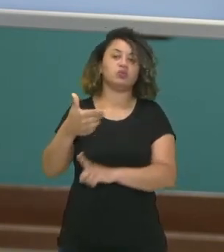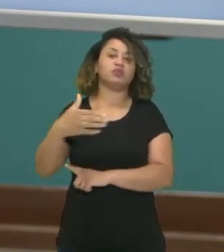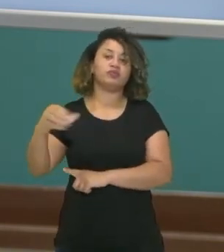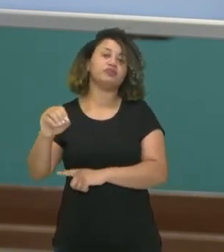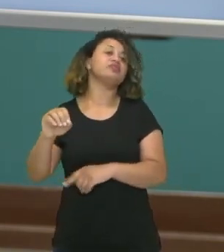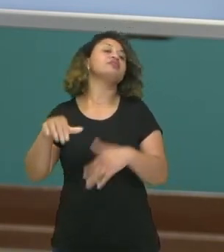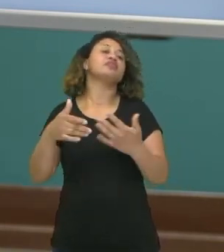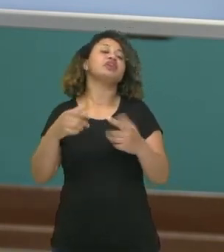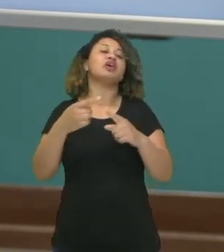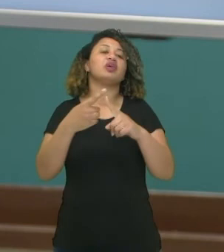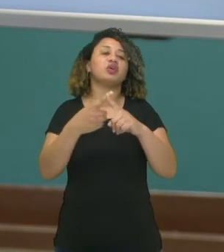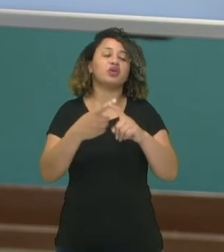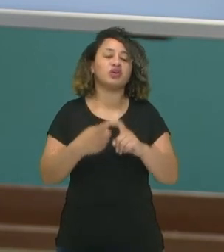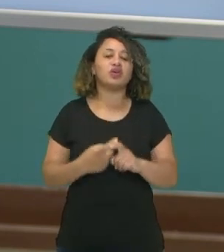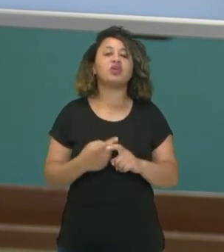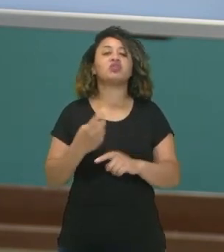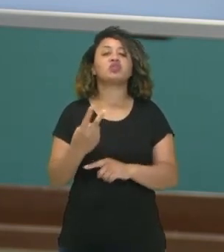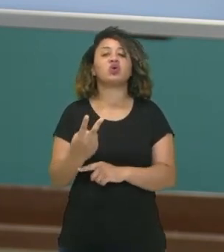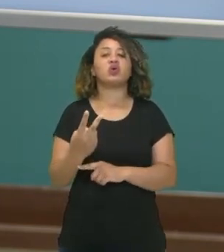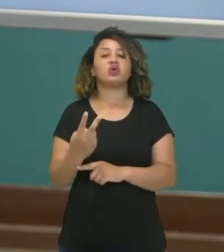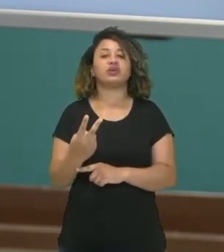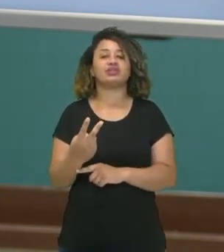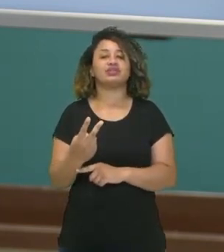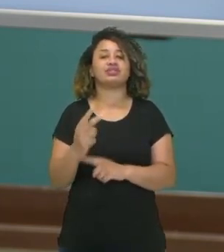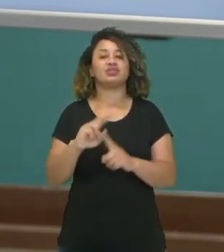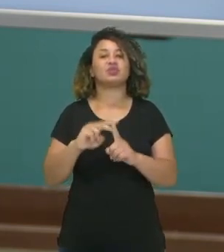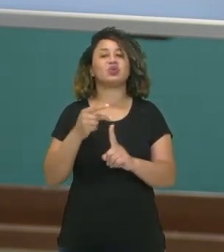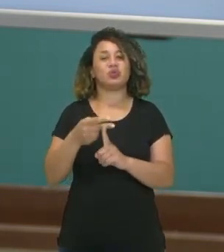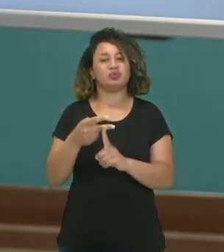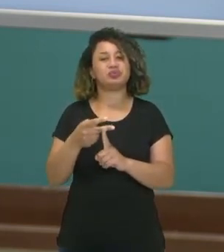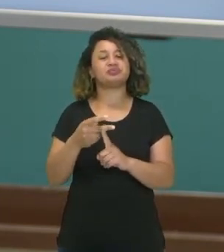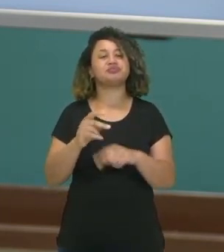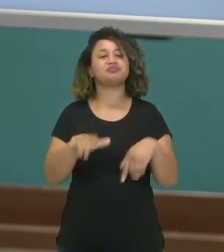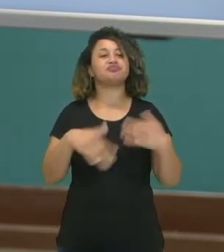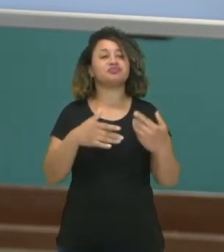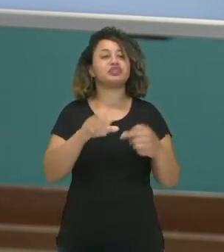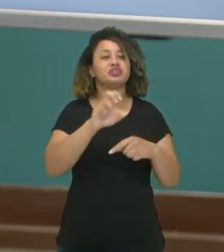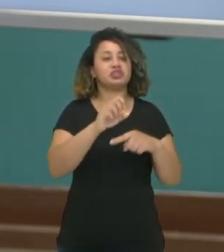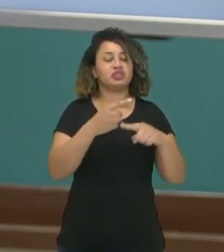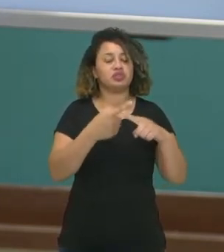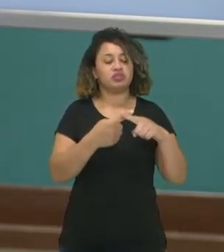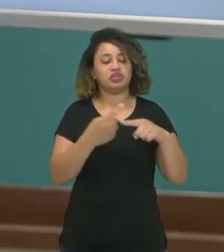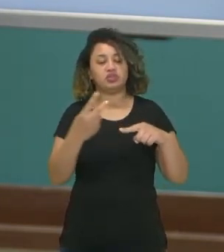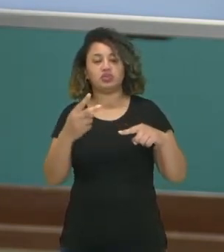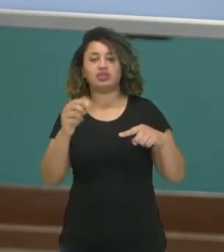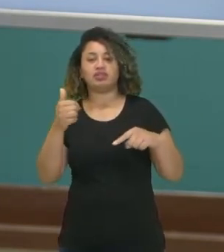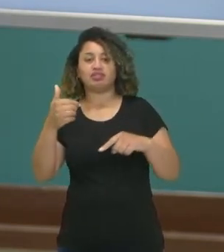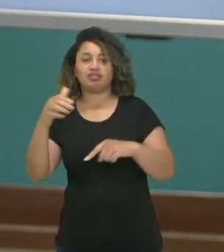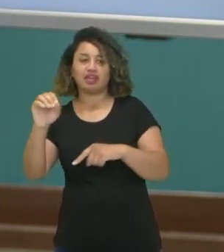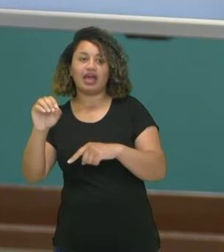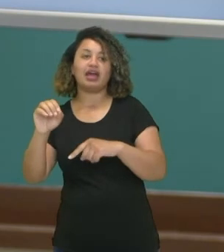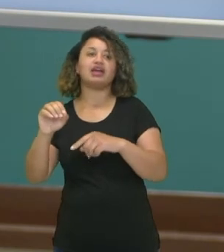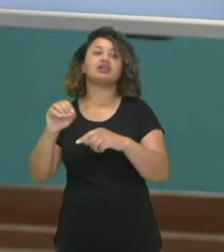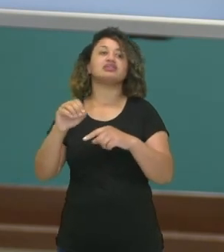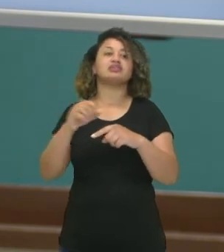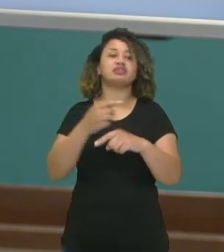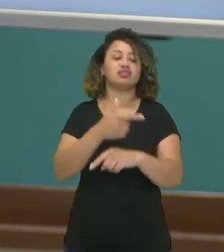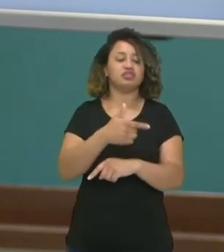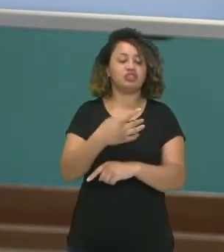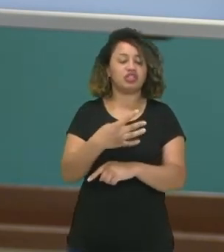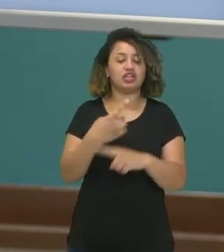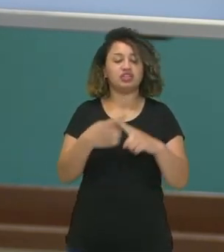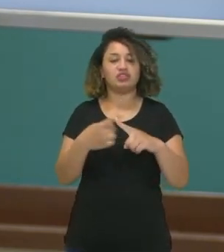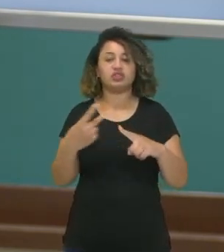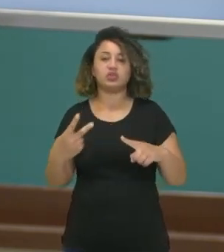pode multiplicar a proporção agora por 2. Então 5 vezes 2, 10 e 23